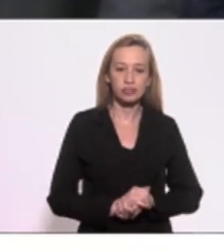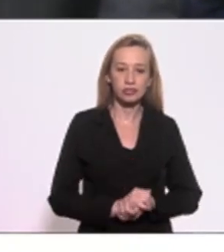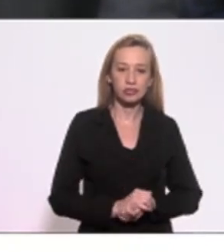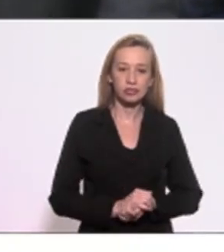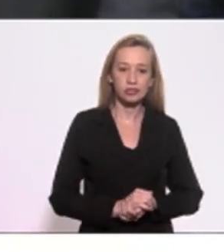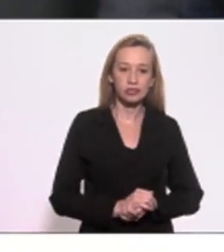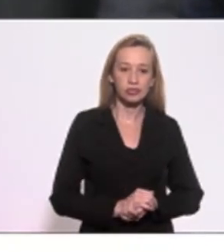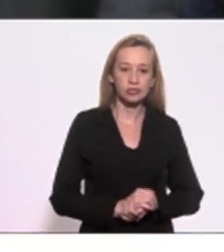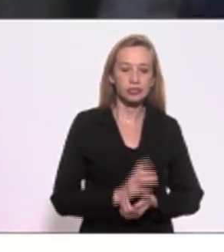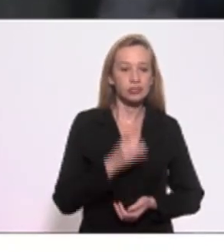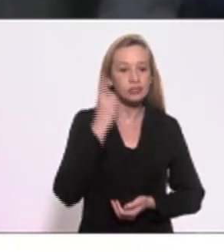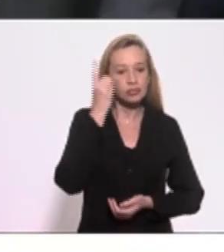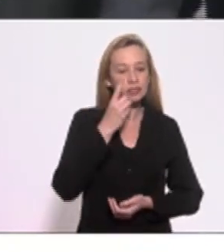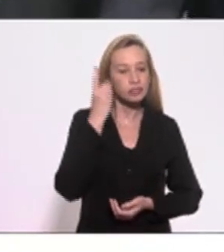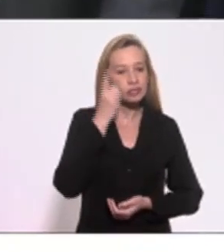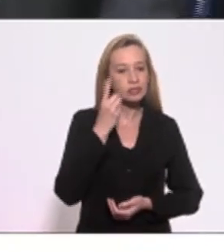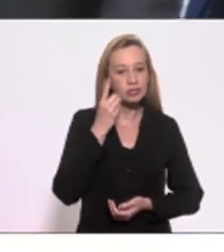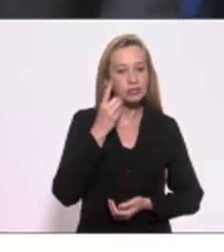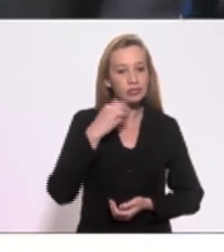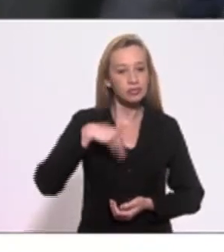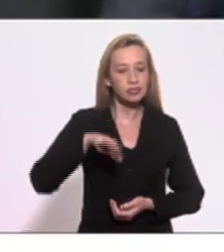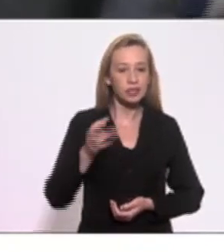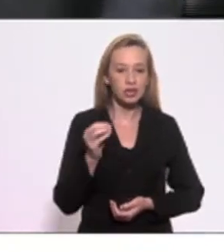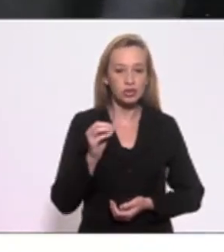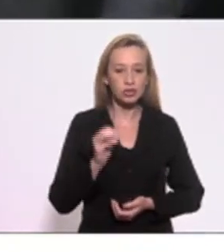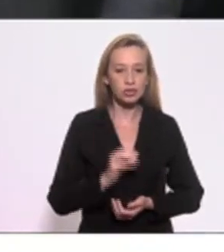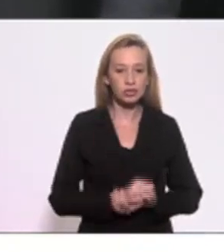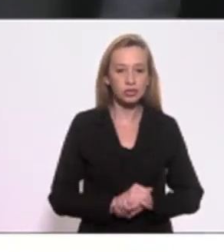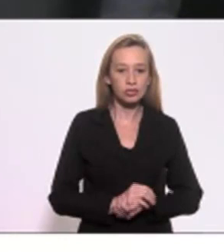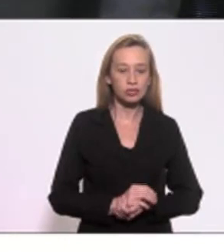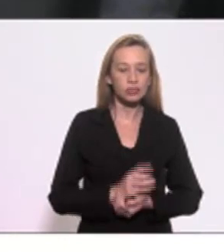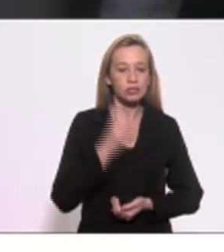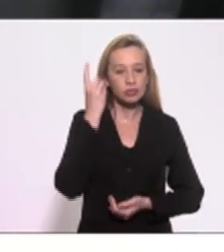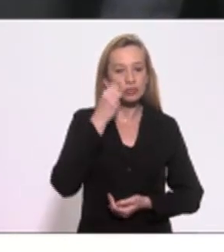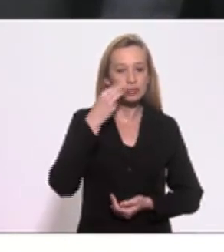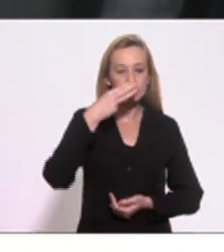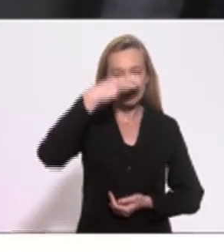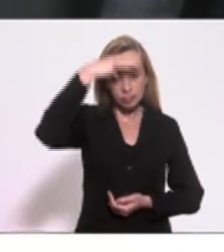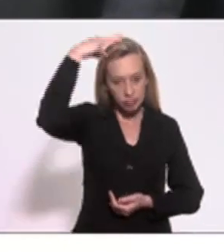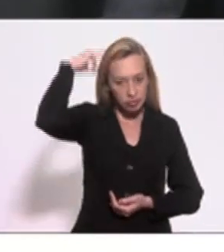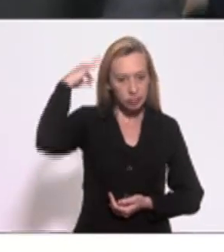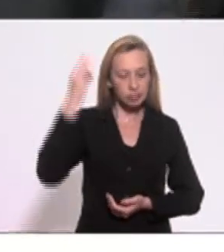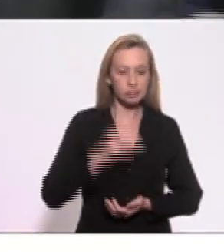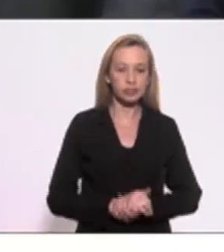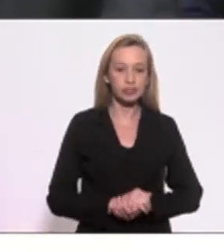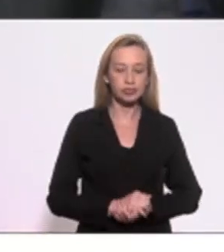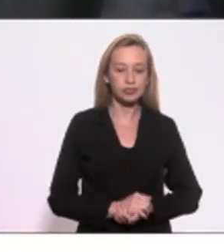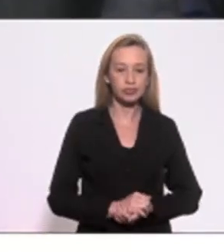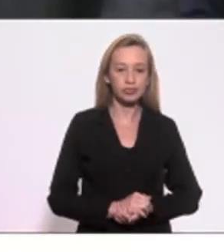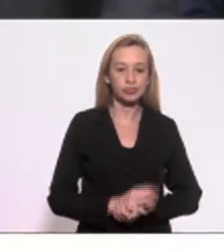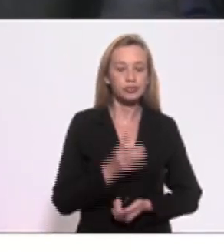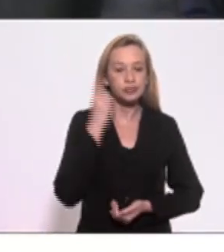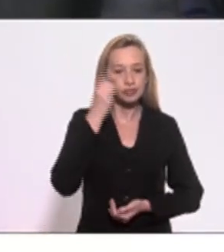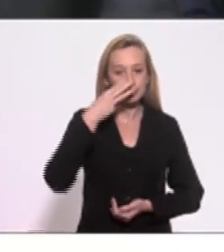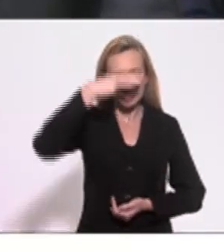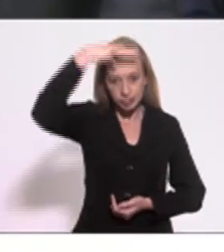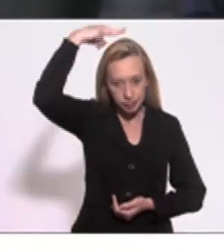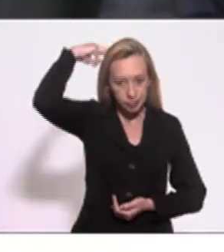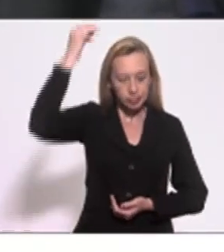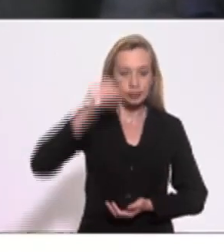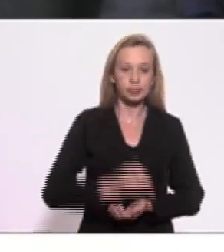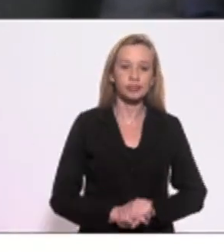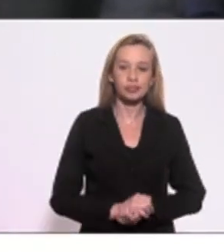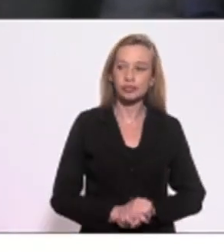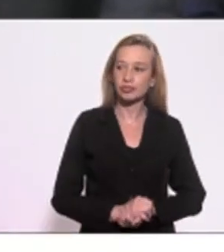Excelência, deputado Márcio. Deputado Márcio. Deputado Márcio.